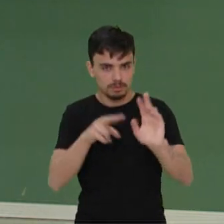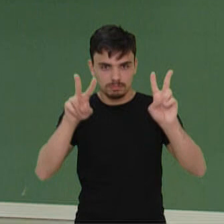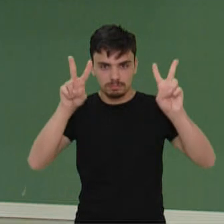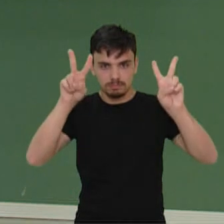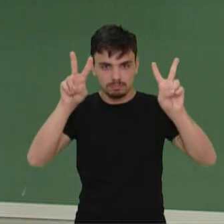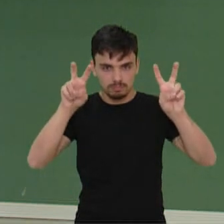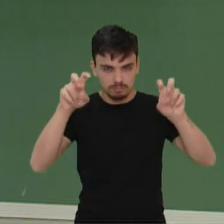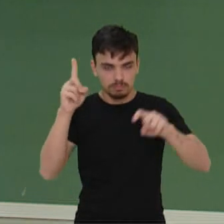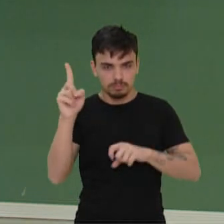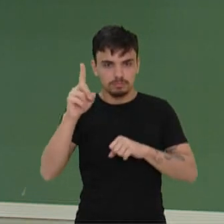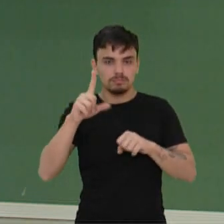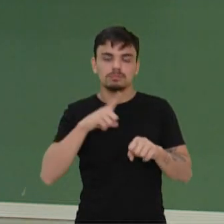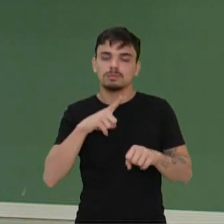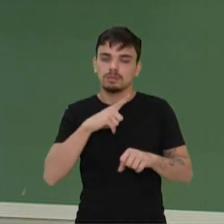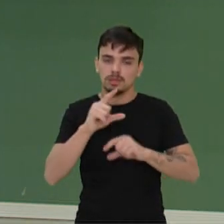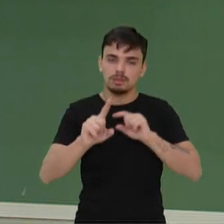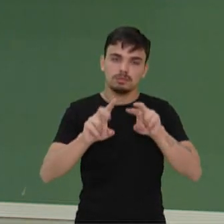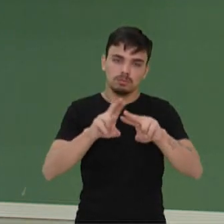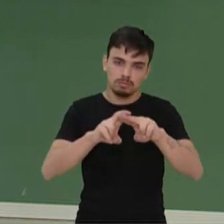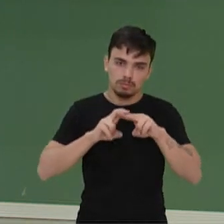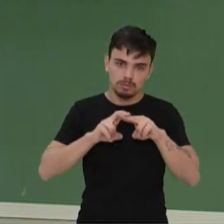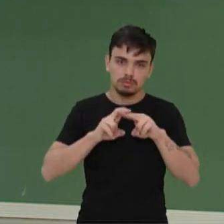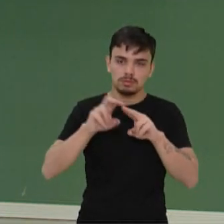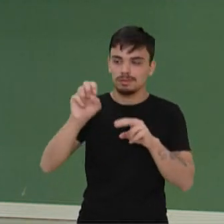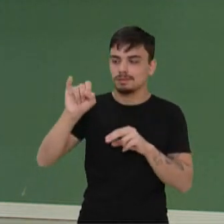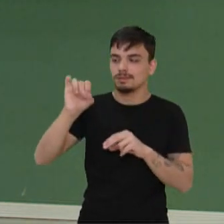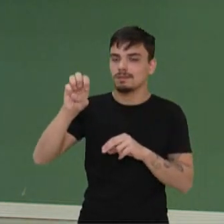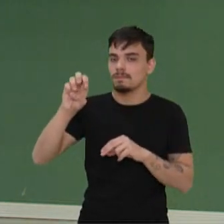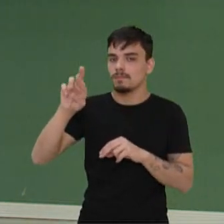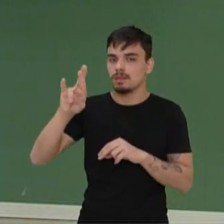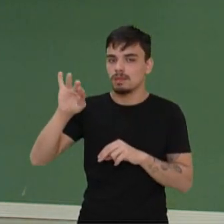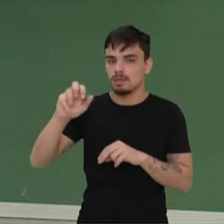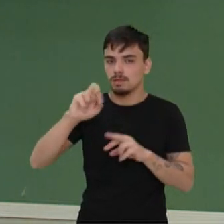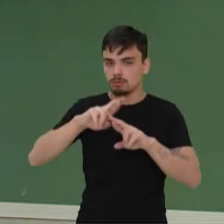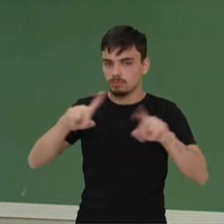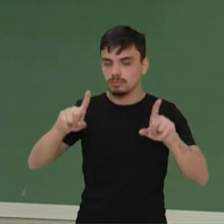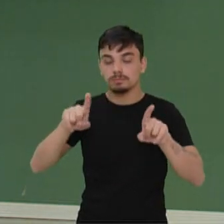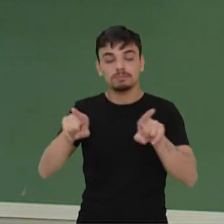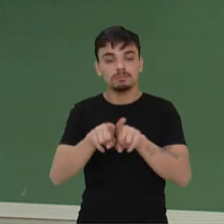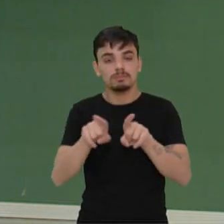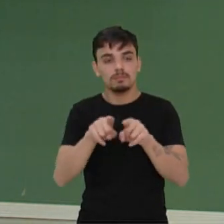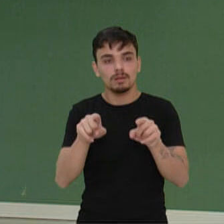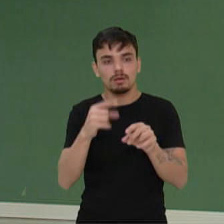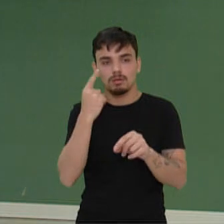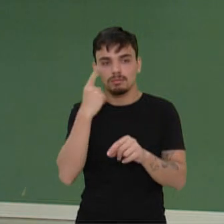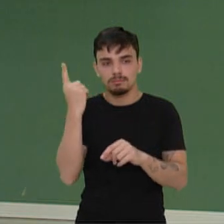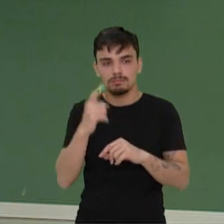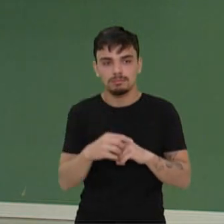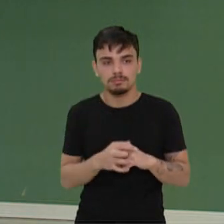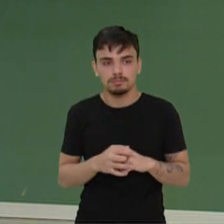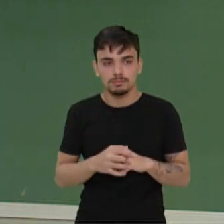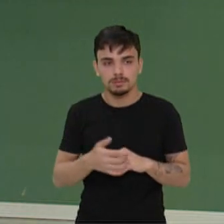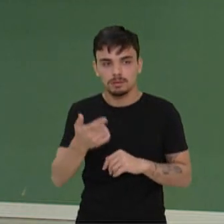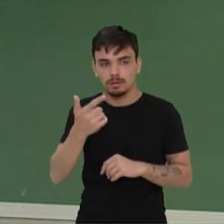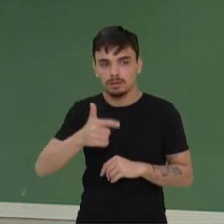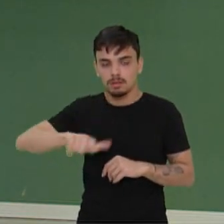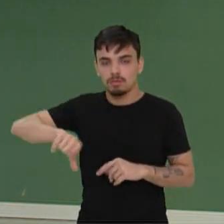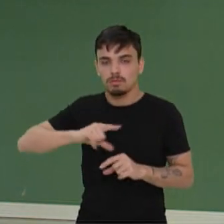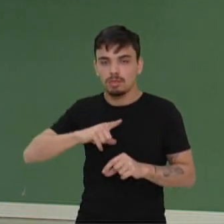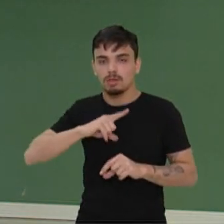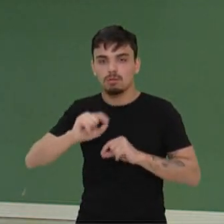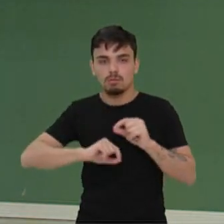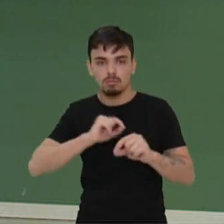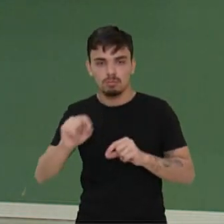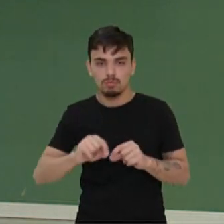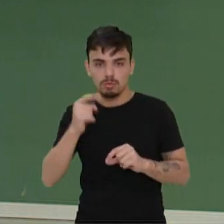né, essa simetria diferente, um pouquinho diferente. Se eu andar mais uma unidade para a esquerda e uma para a direita, eu vou encontrar o menos